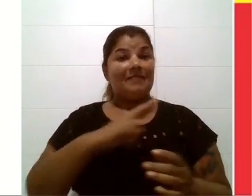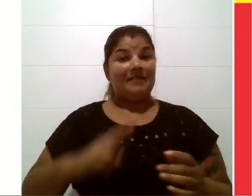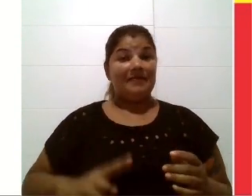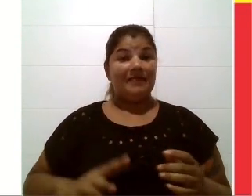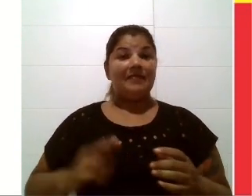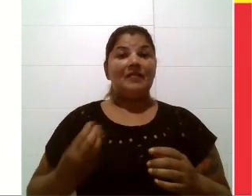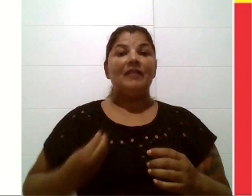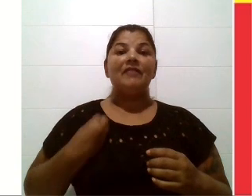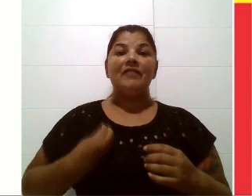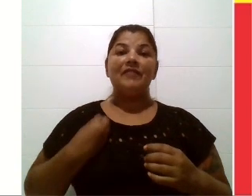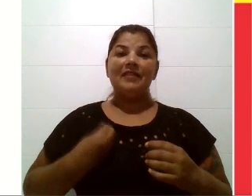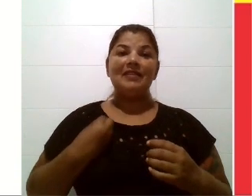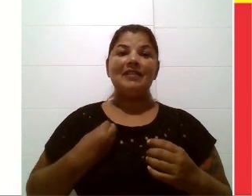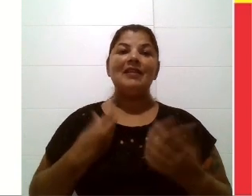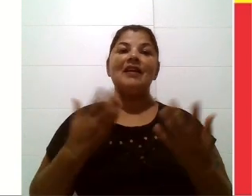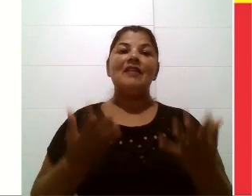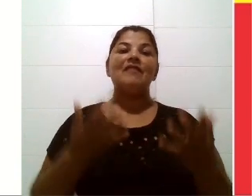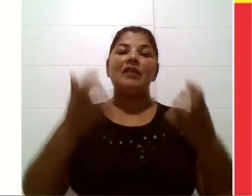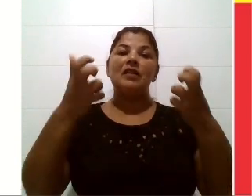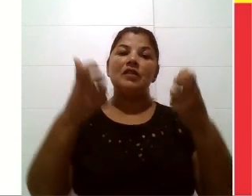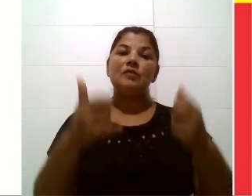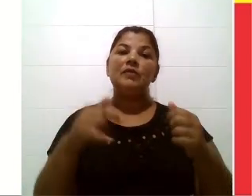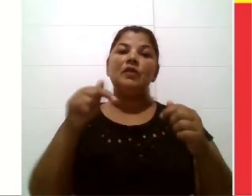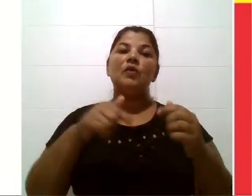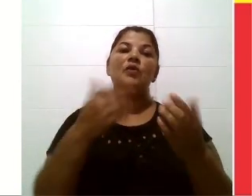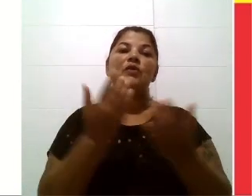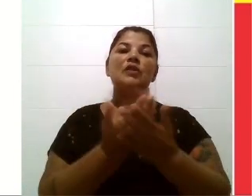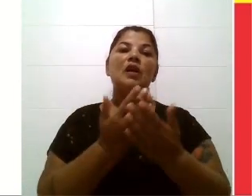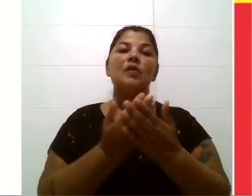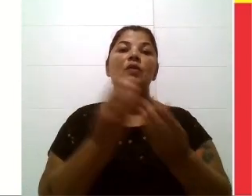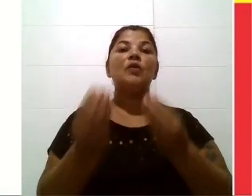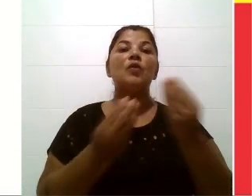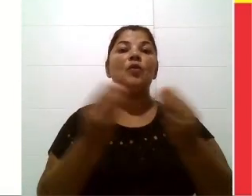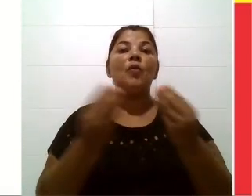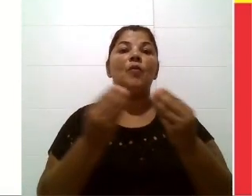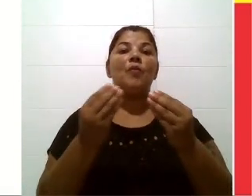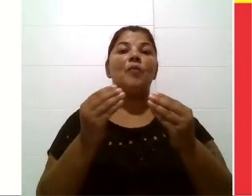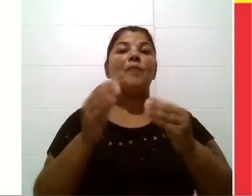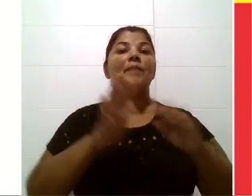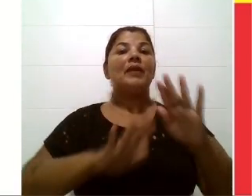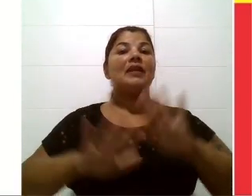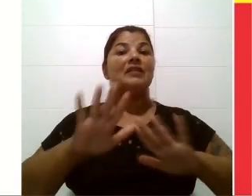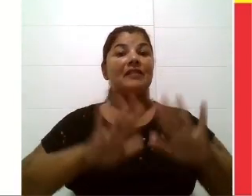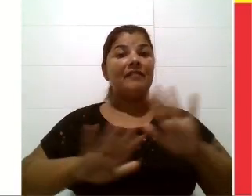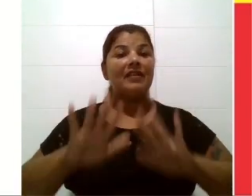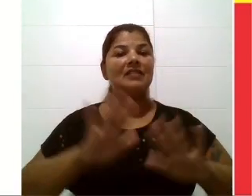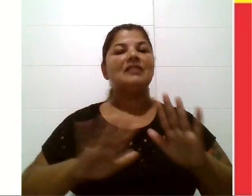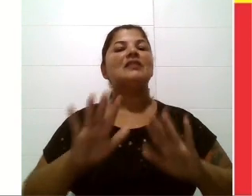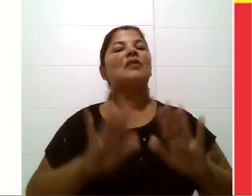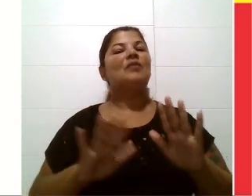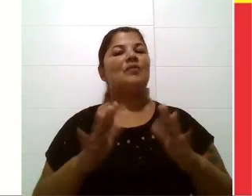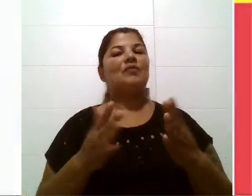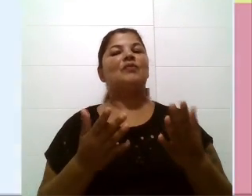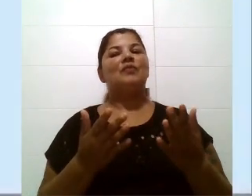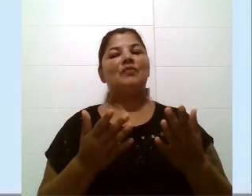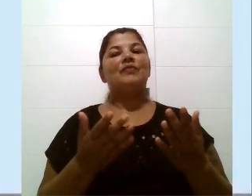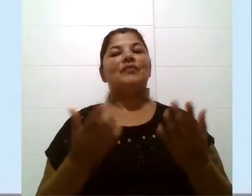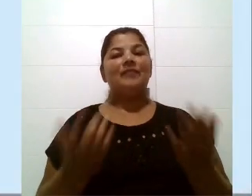gente pode falar na aula de hoje que o patrimônio que nós vamos citar para a preservação é a terra. Olha para mim,